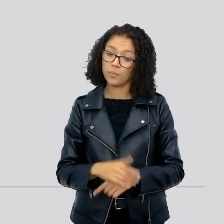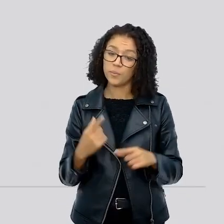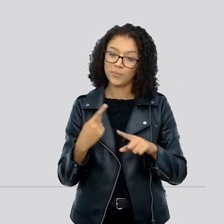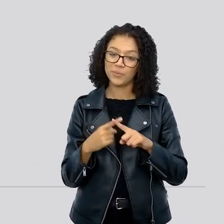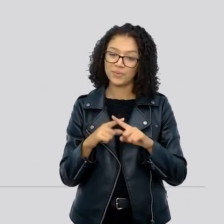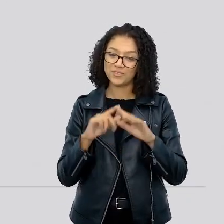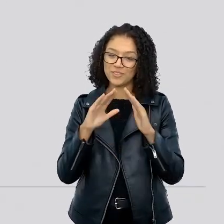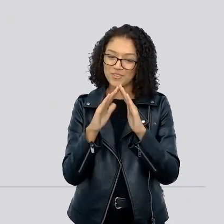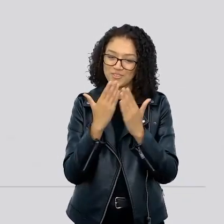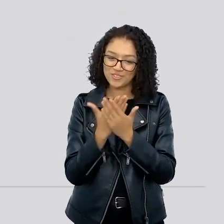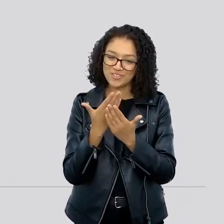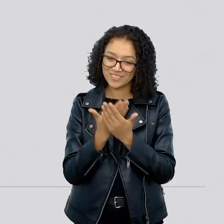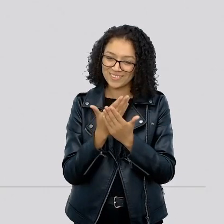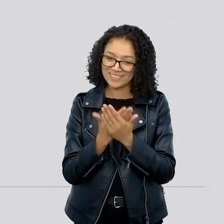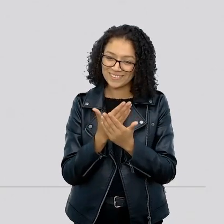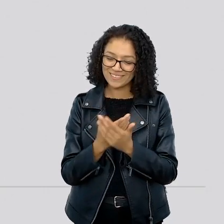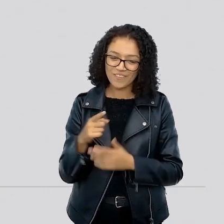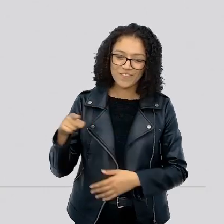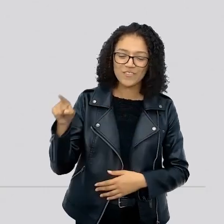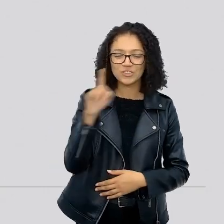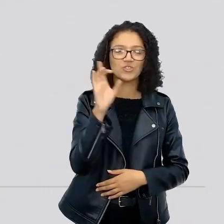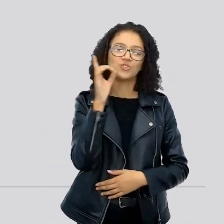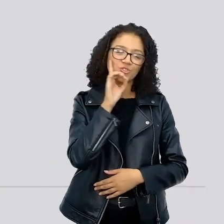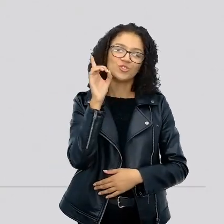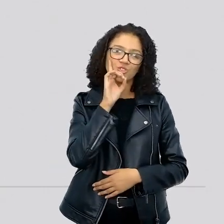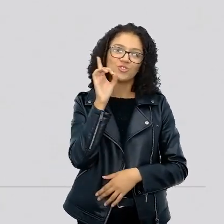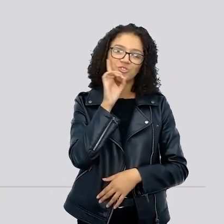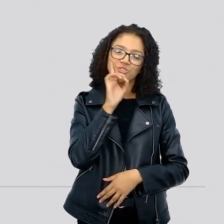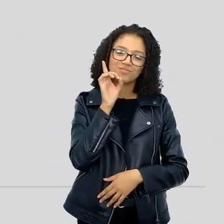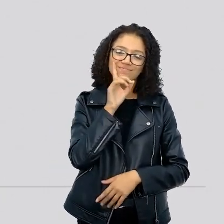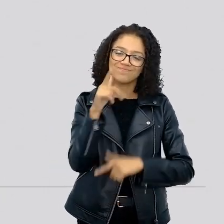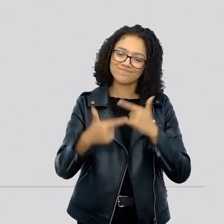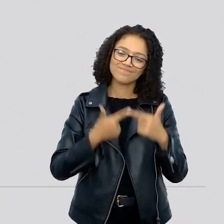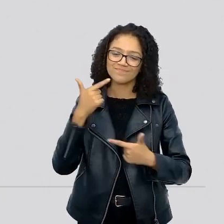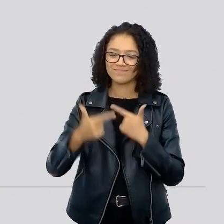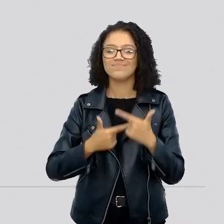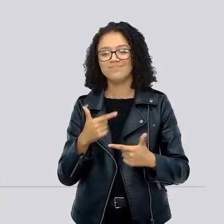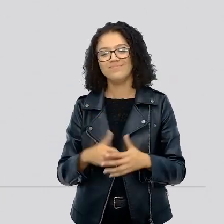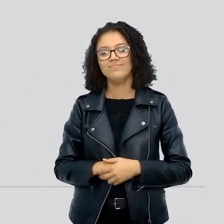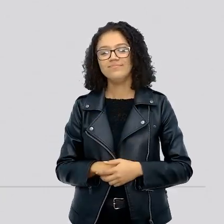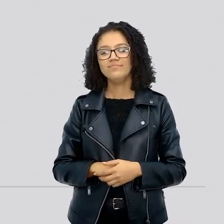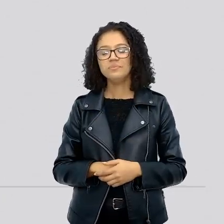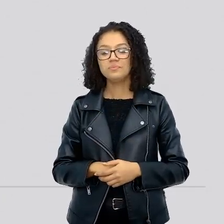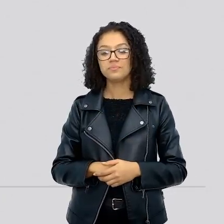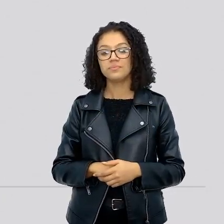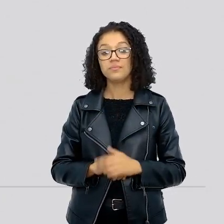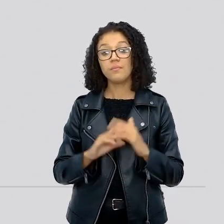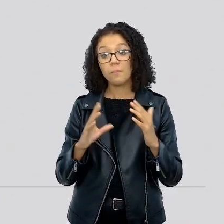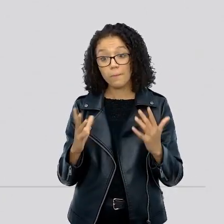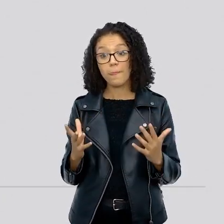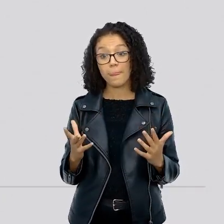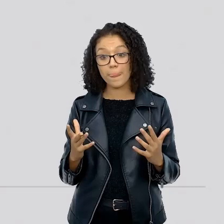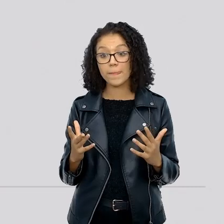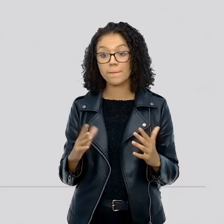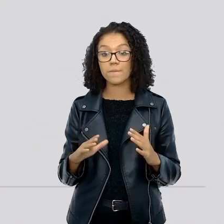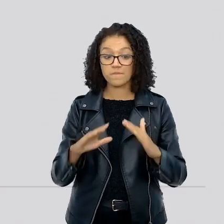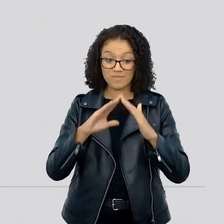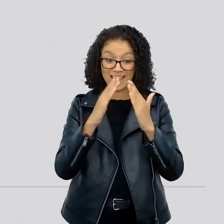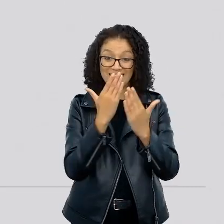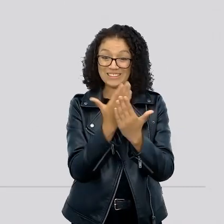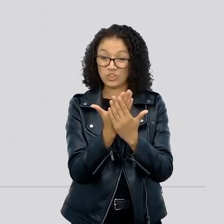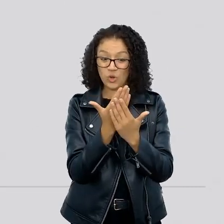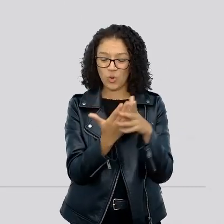né? Vocês que estão aí trabalhando com as crianças e adolescentes todos os dias. E a escola no centro